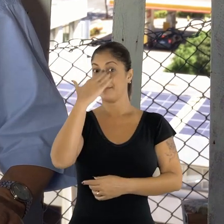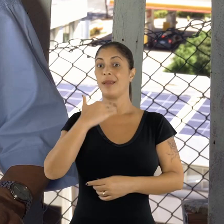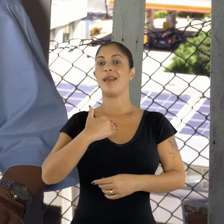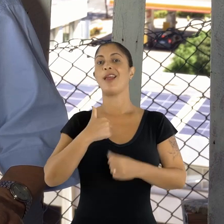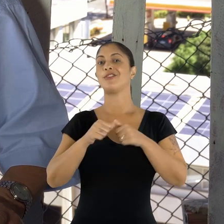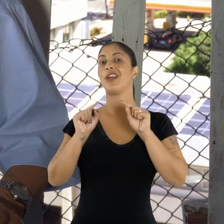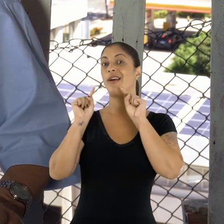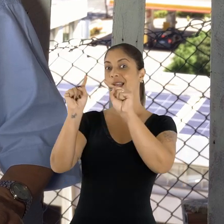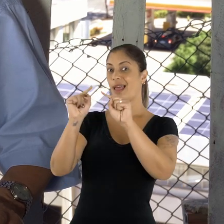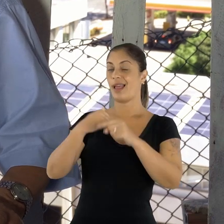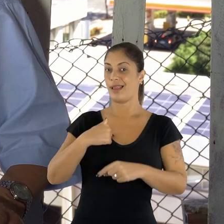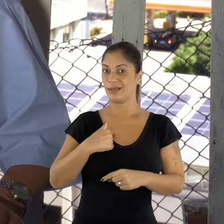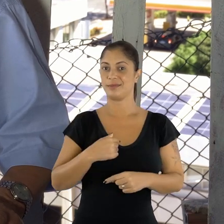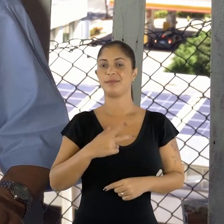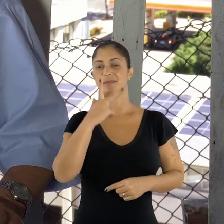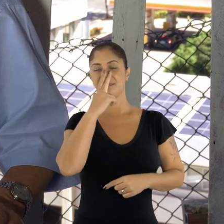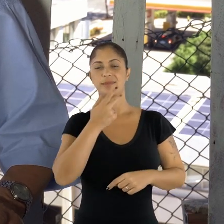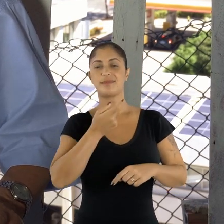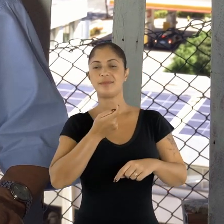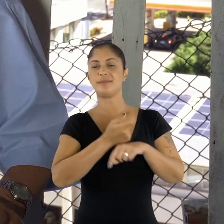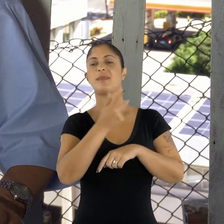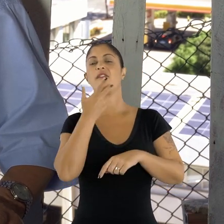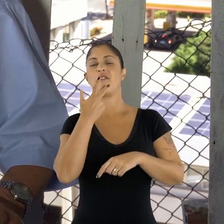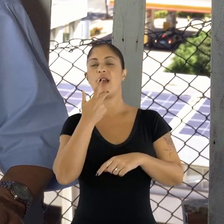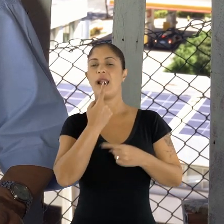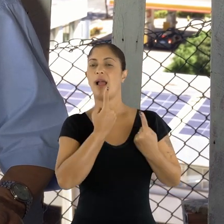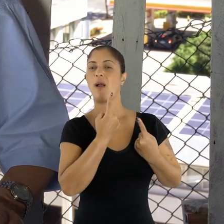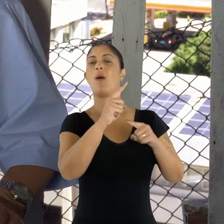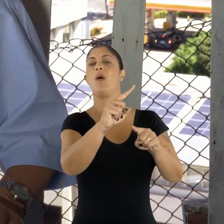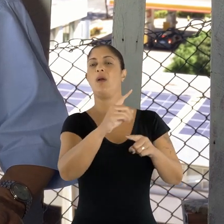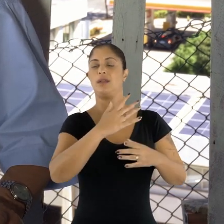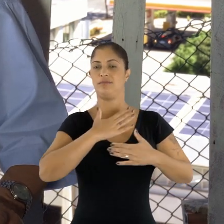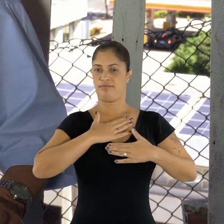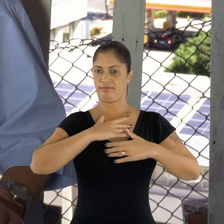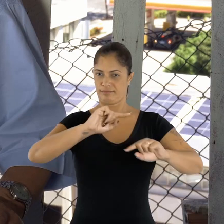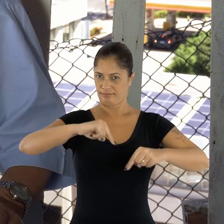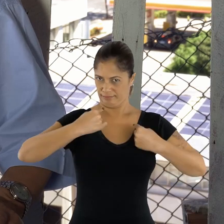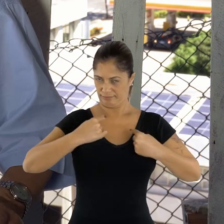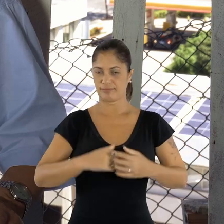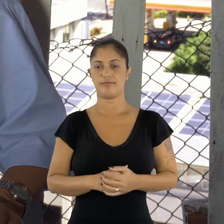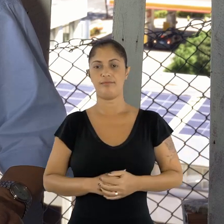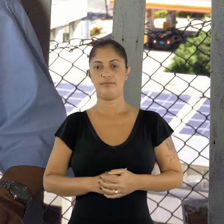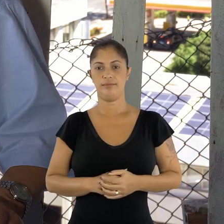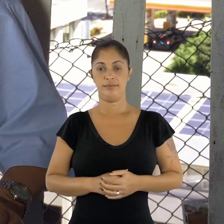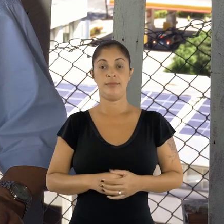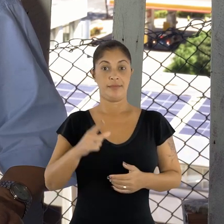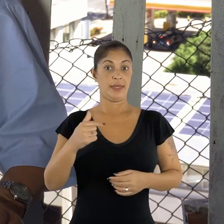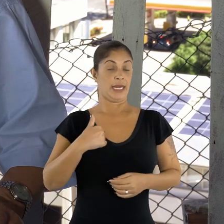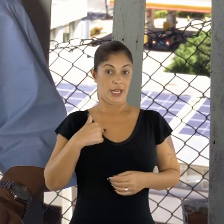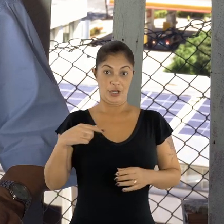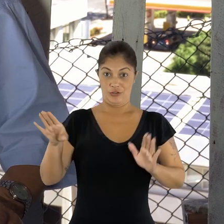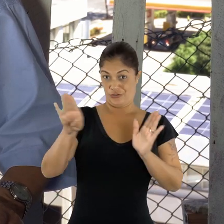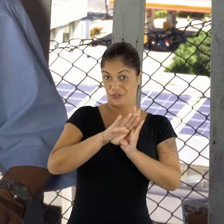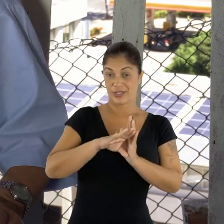eu me encontrava ali e eles soltavam alguma ironia ameaçadora. Sentado Então na os frades varanda. me traziam em coleira curta,